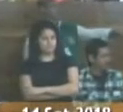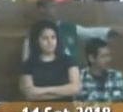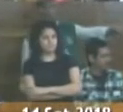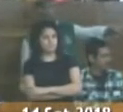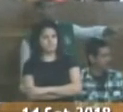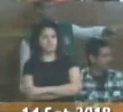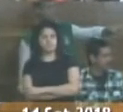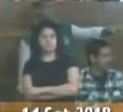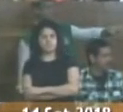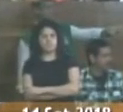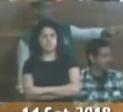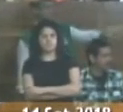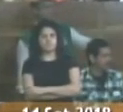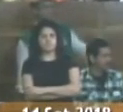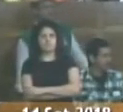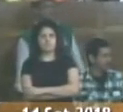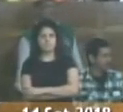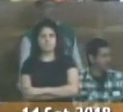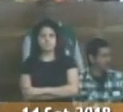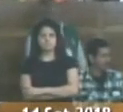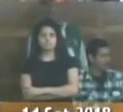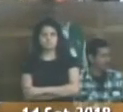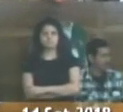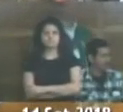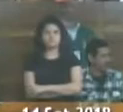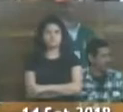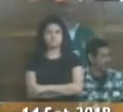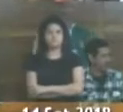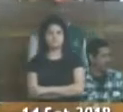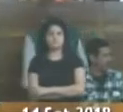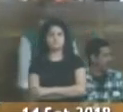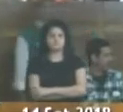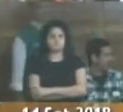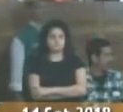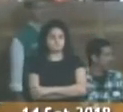Eu tinha uma anotação, mas vou passar a palavra aqui da...